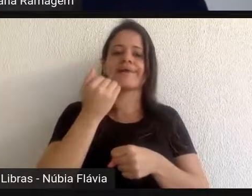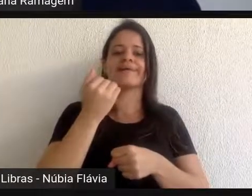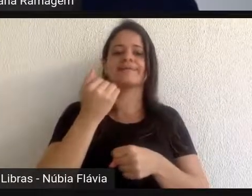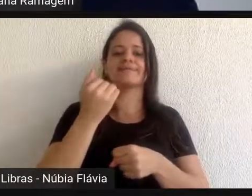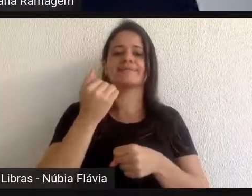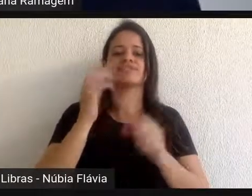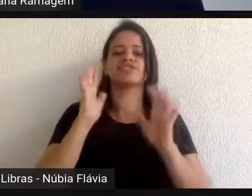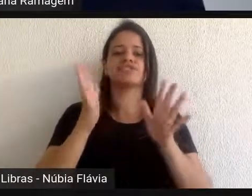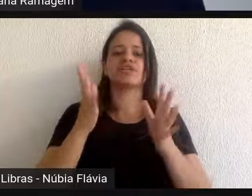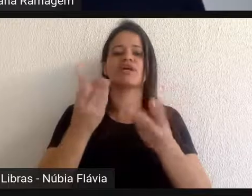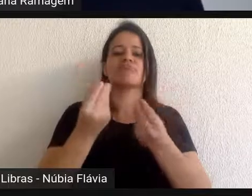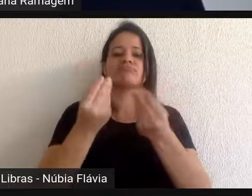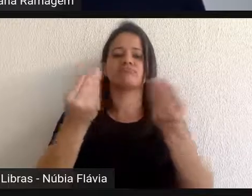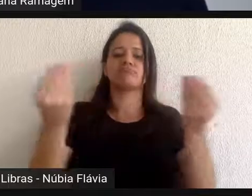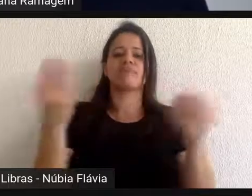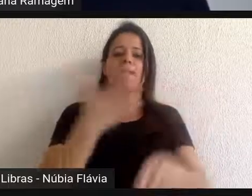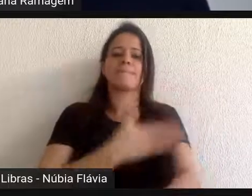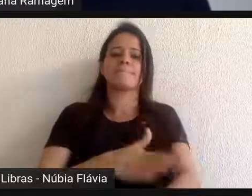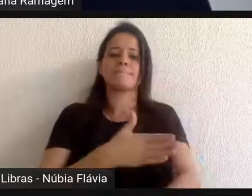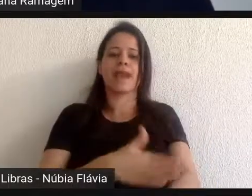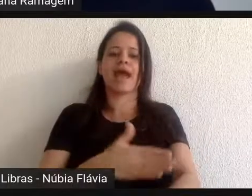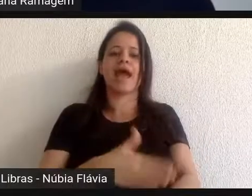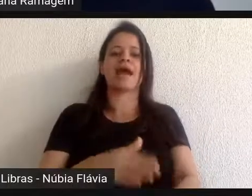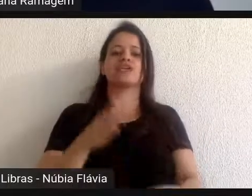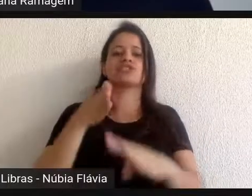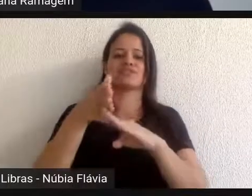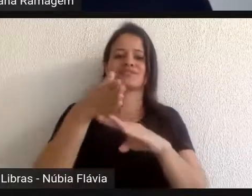nos atendimentos, na prática de consultório,